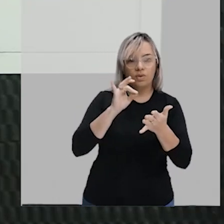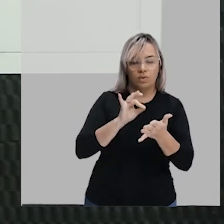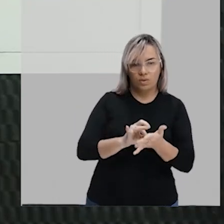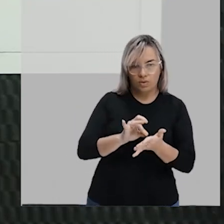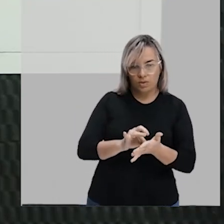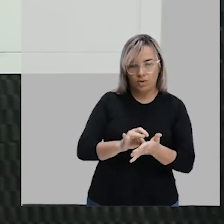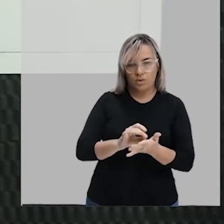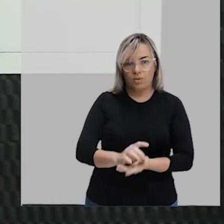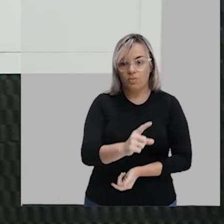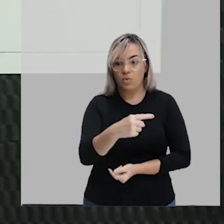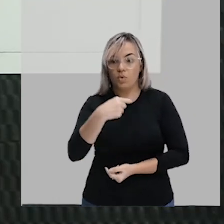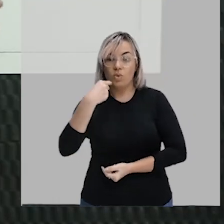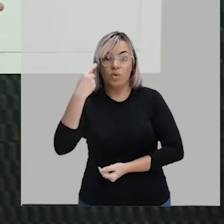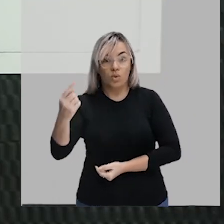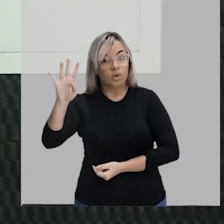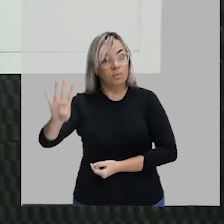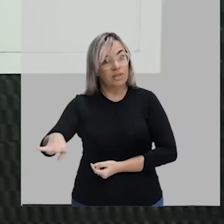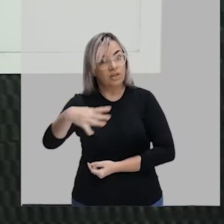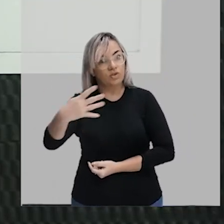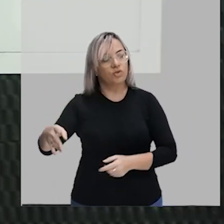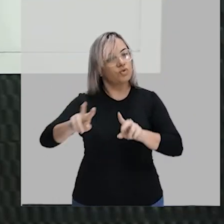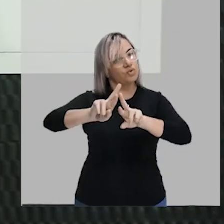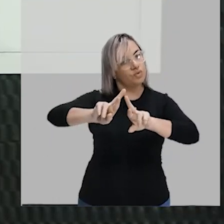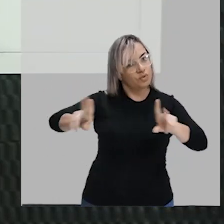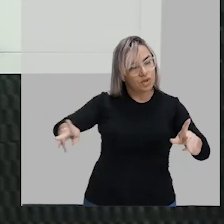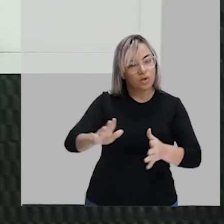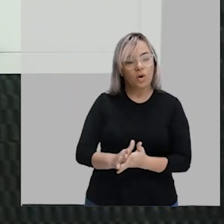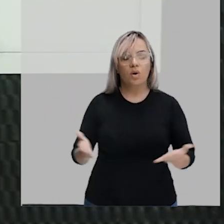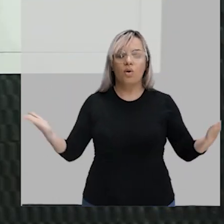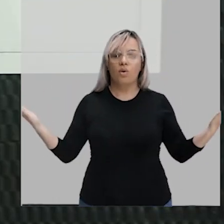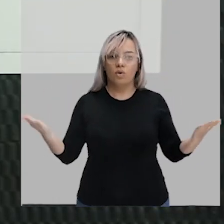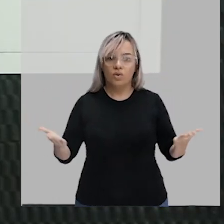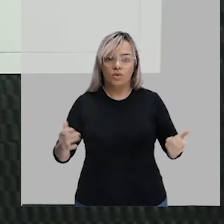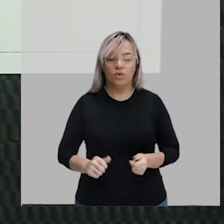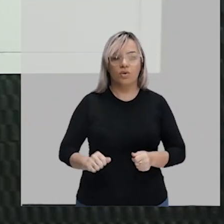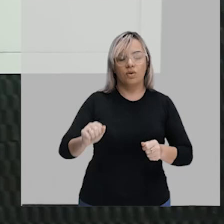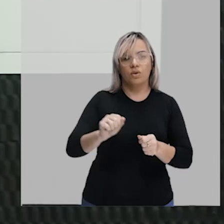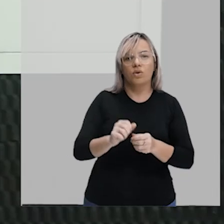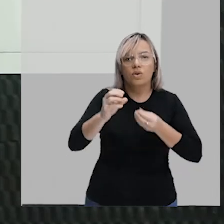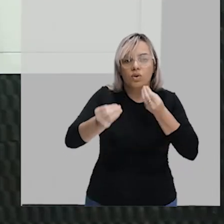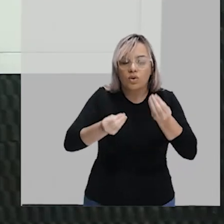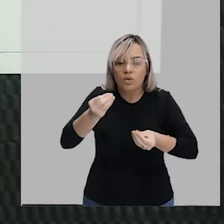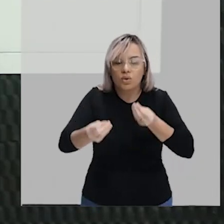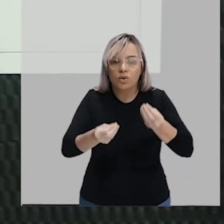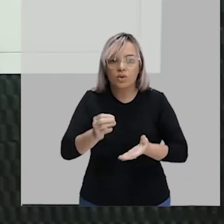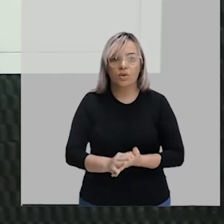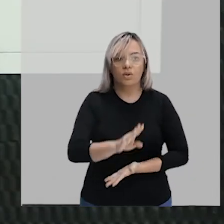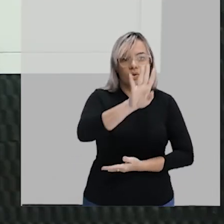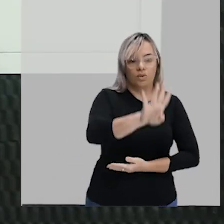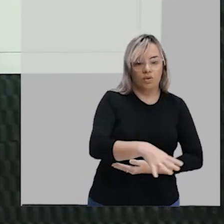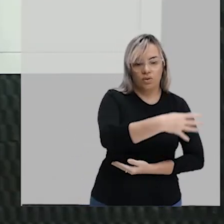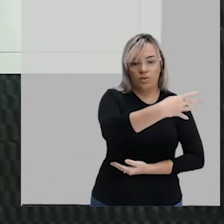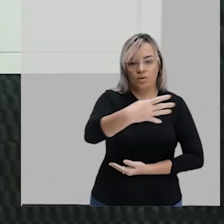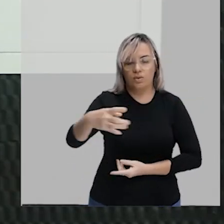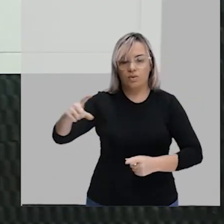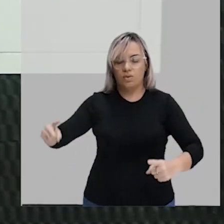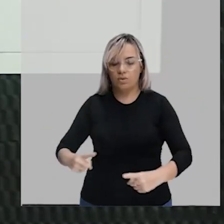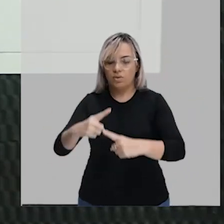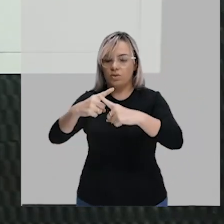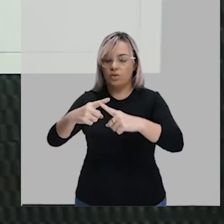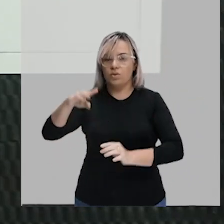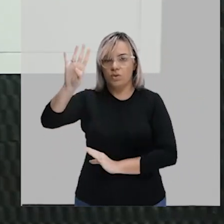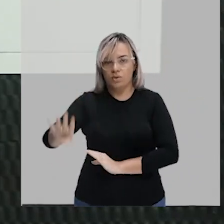número real por uma matriz. Isso é uma coisa. Agora a gente vai fazer como é que faz, né, o procedimento de multiplicação